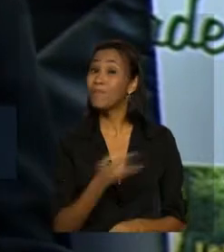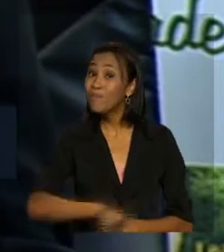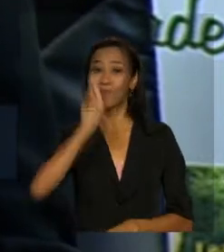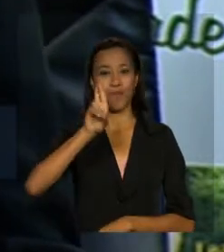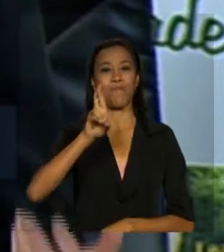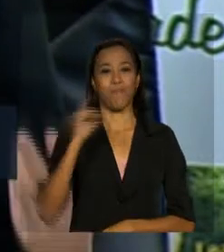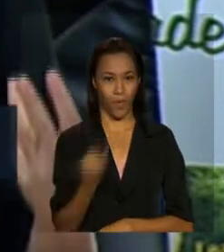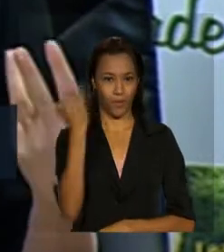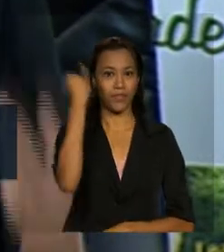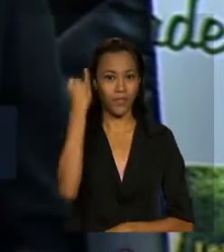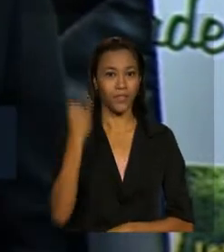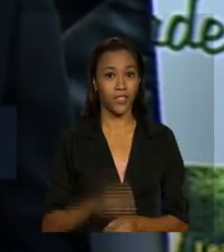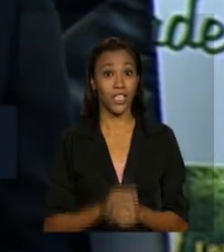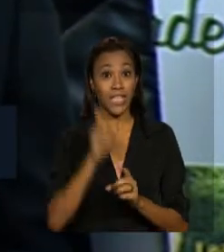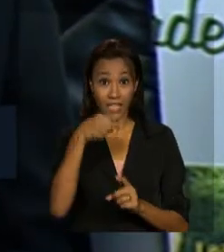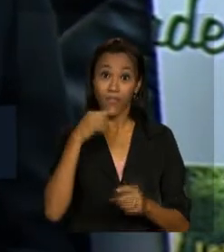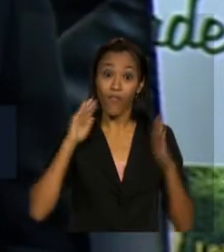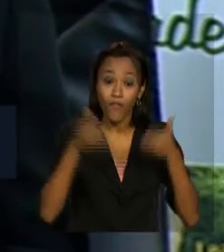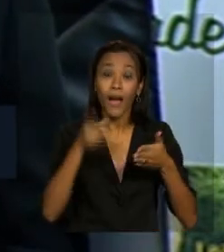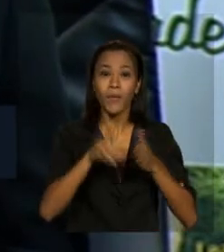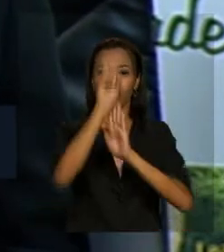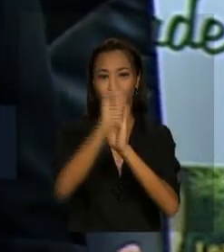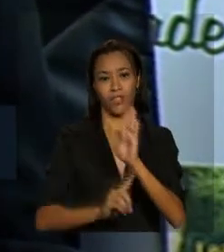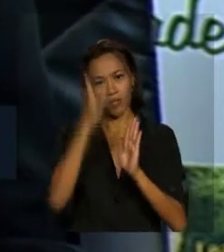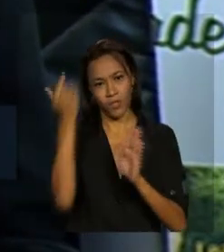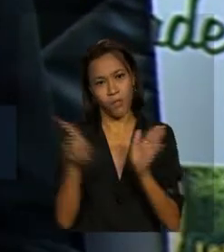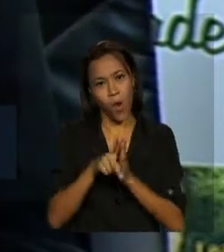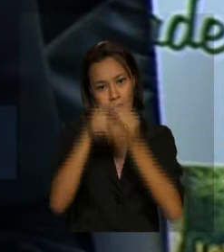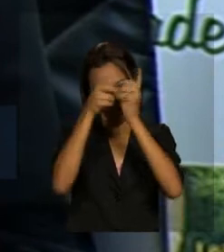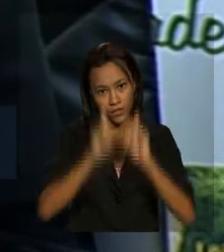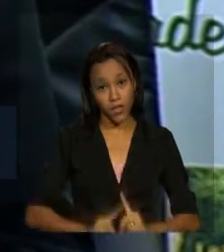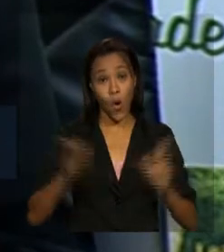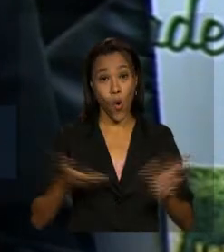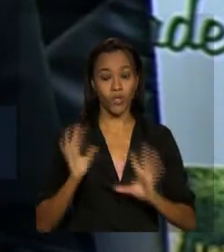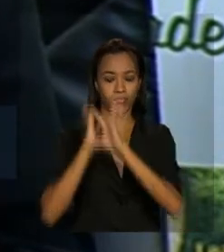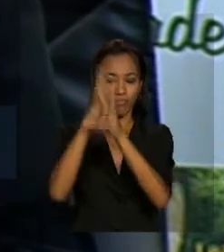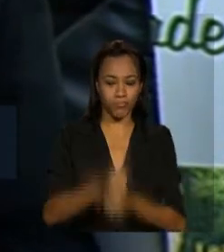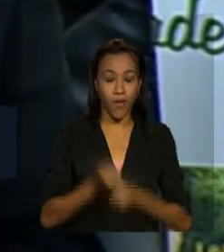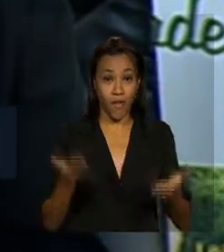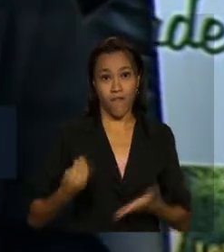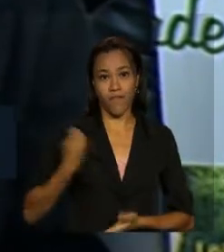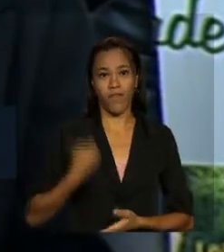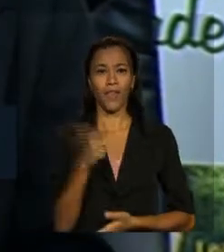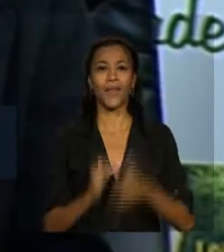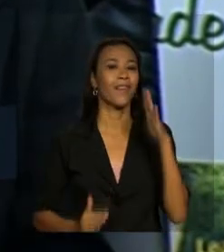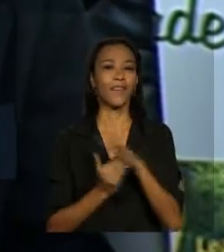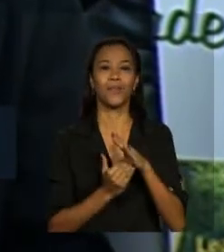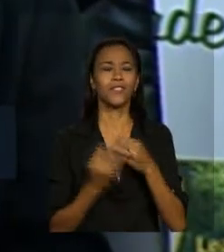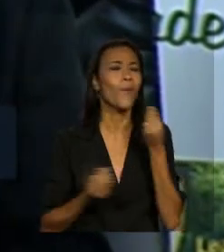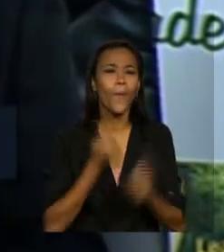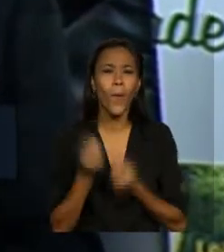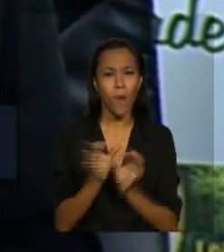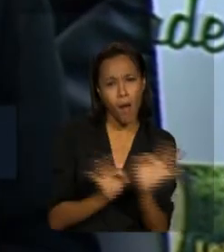representativa, é uma conferência de direitos, e hoje, apresentando o balanço do Viver Sem Limite, e, ao mesmo tempo,